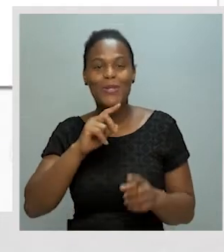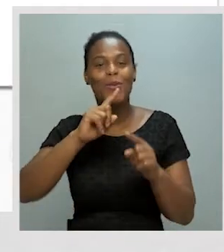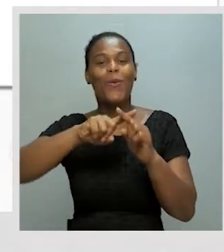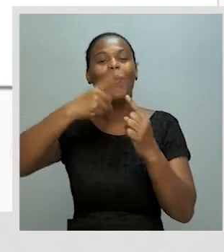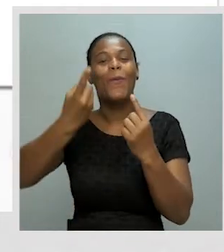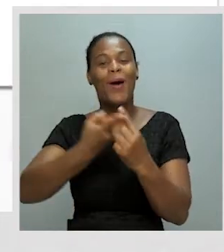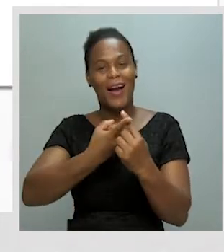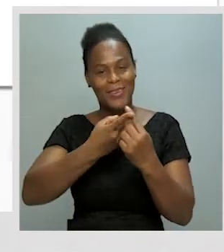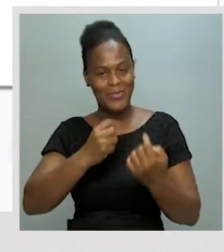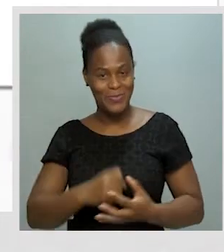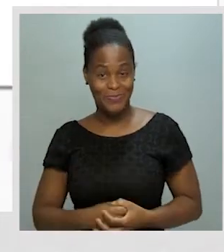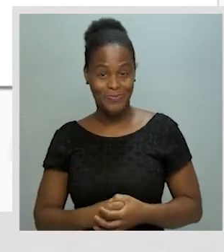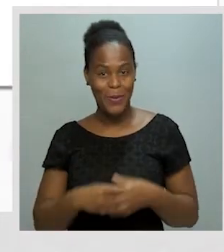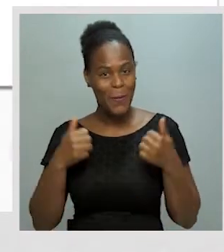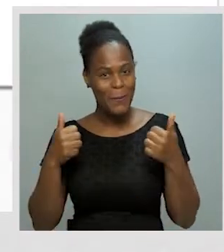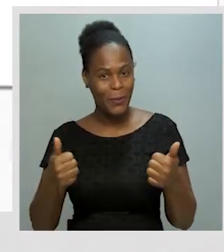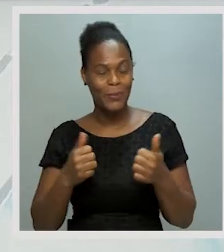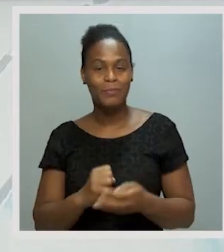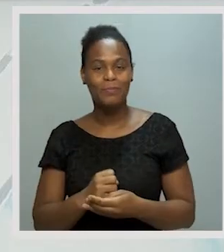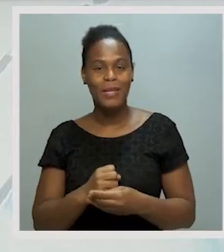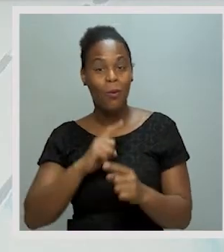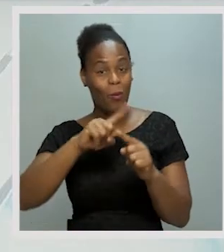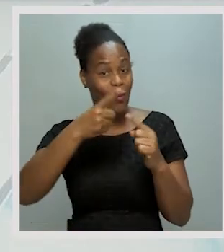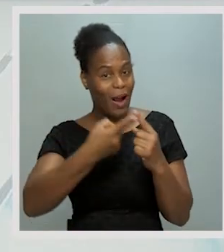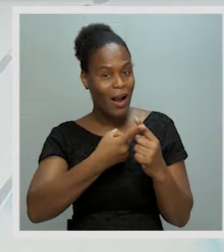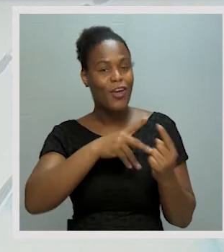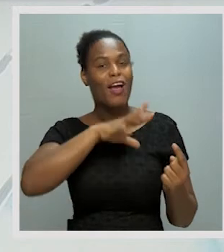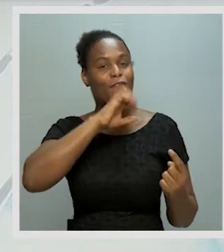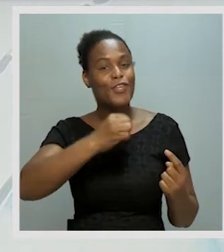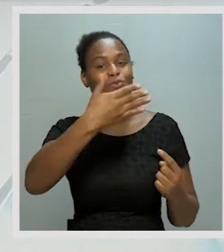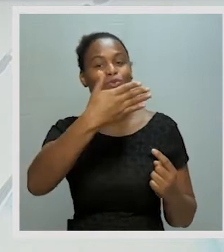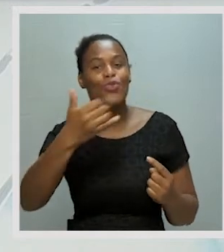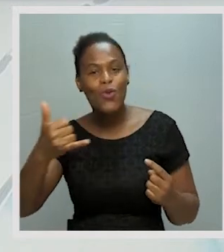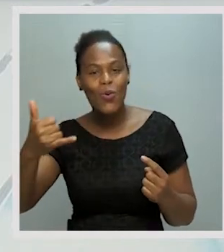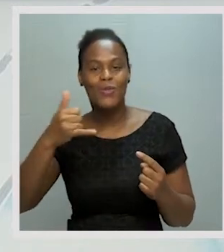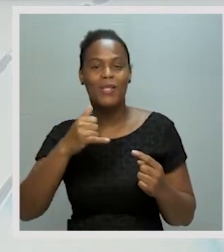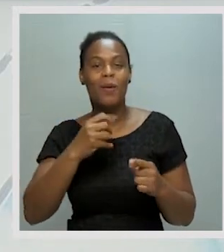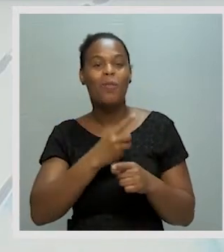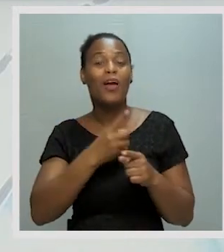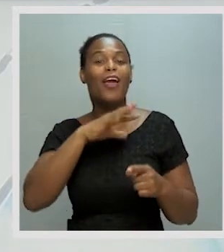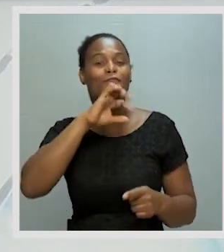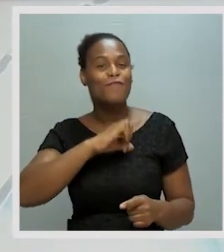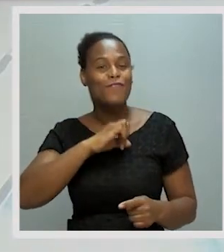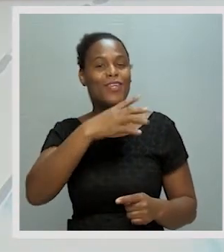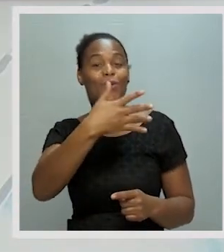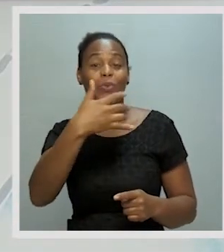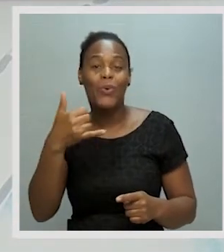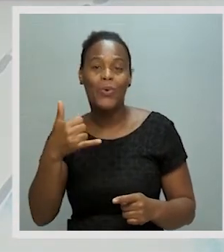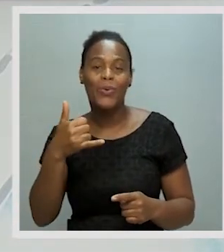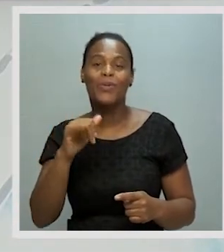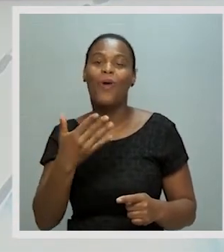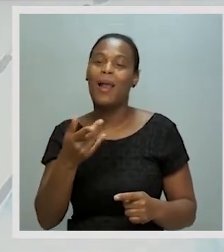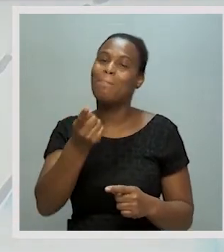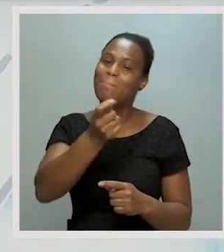O ano. Muito bem. O ano. Tem 12 filhos. Já sabem que 12